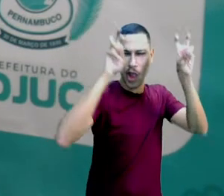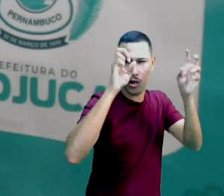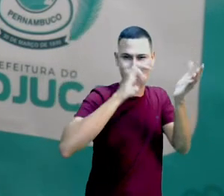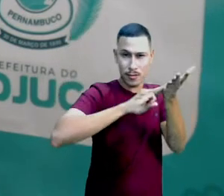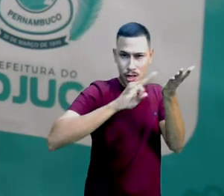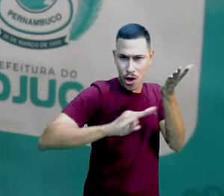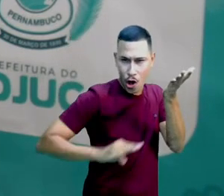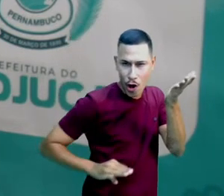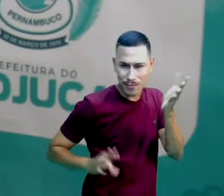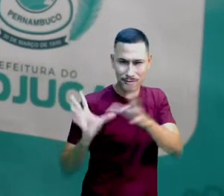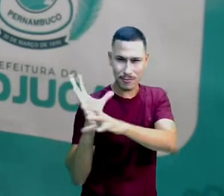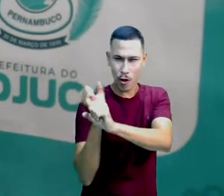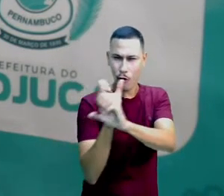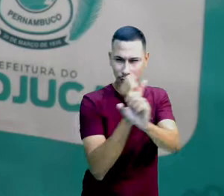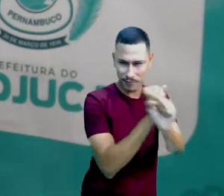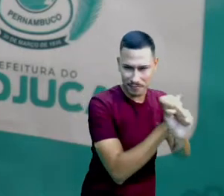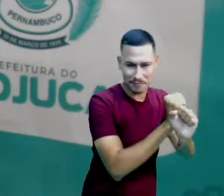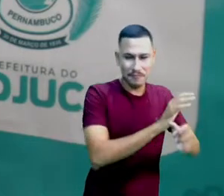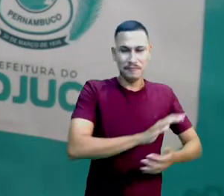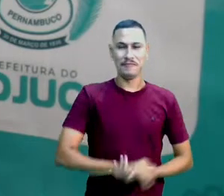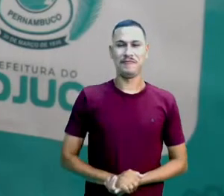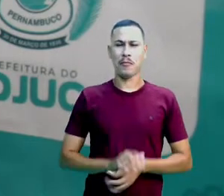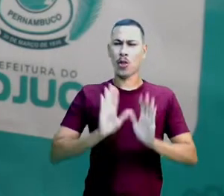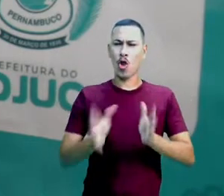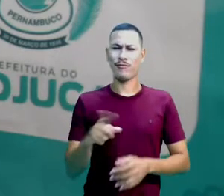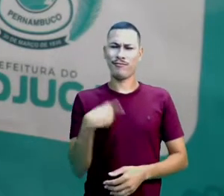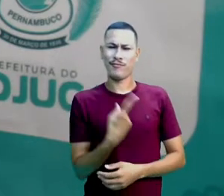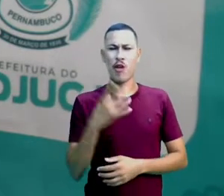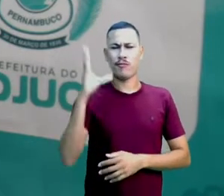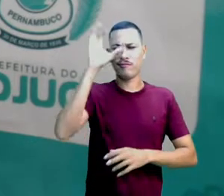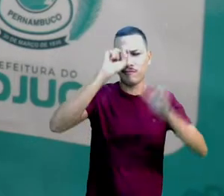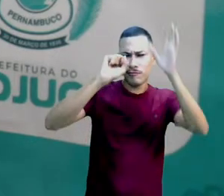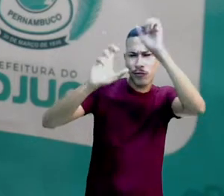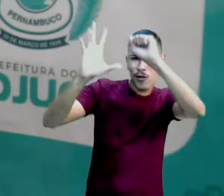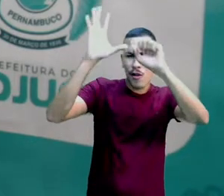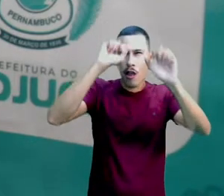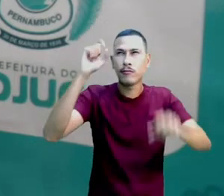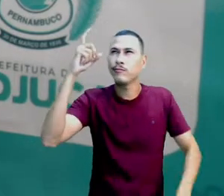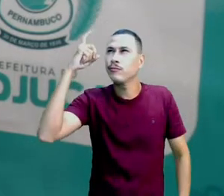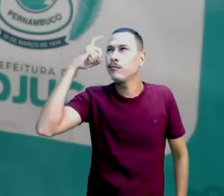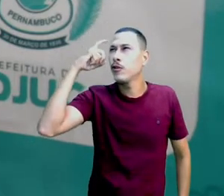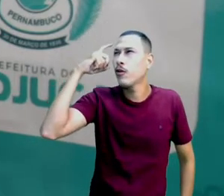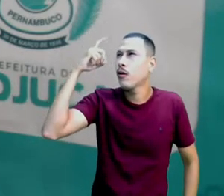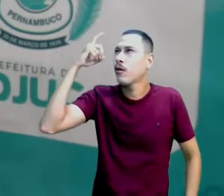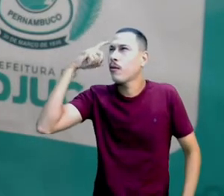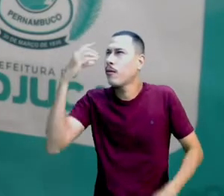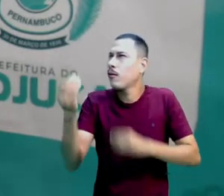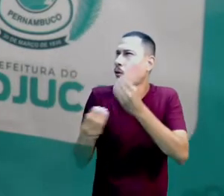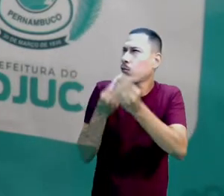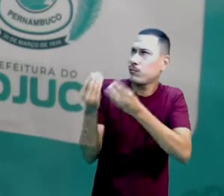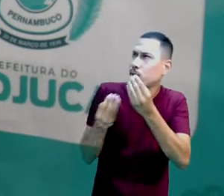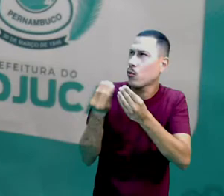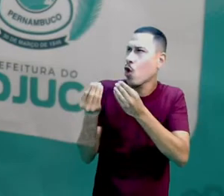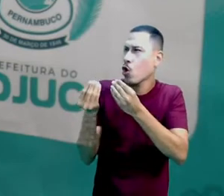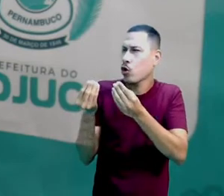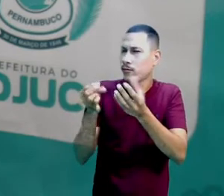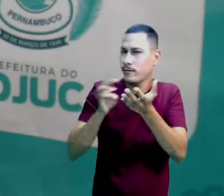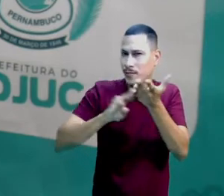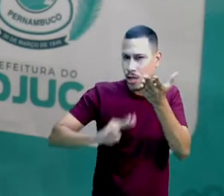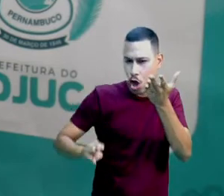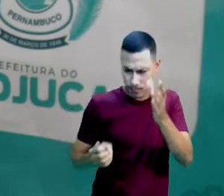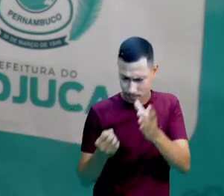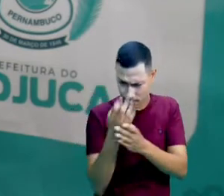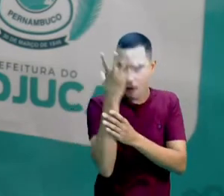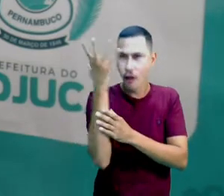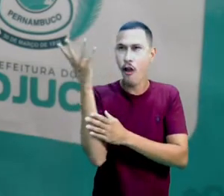de cálculo. Hoje a gente vai aprender a pensar como calcular, criar estratégias